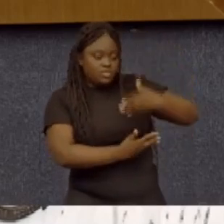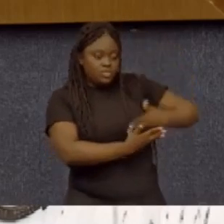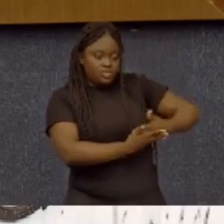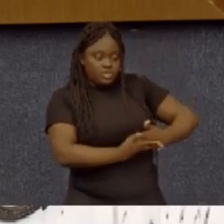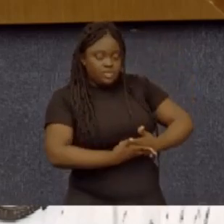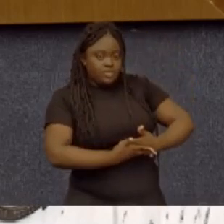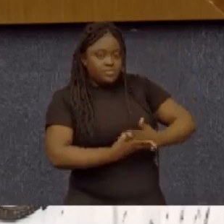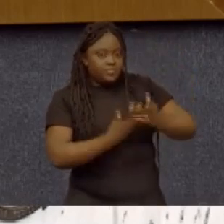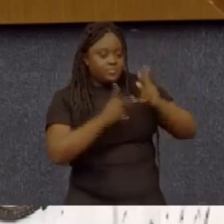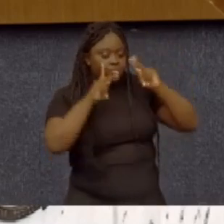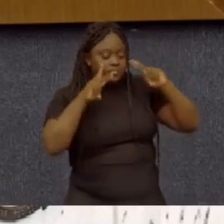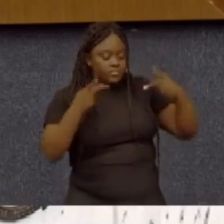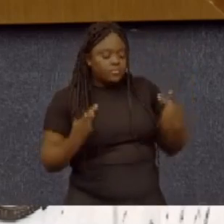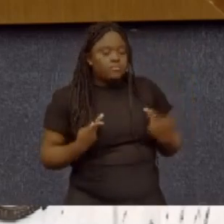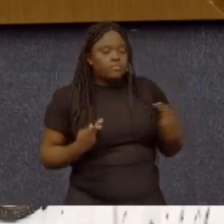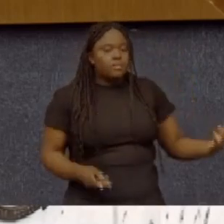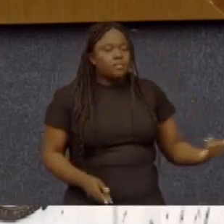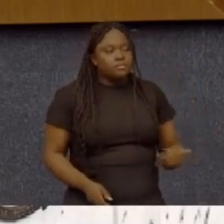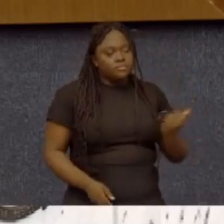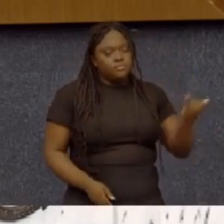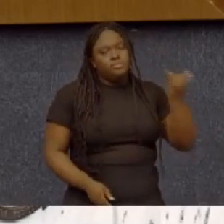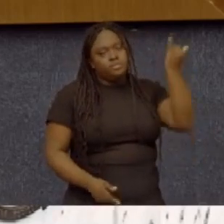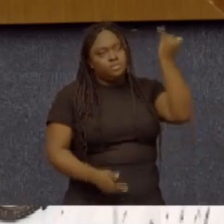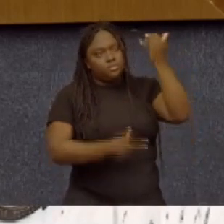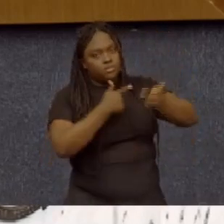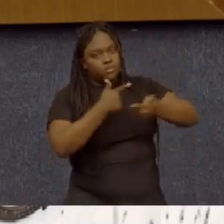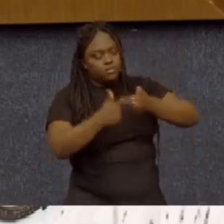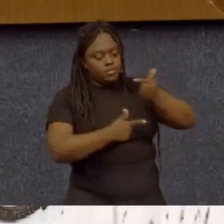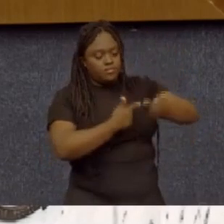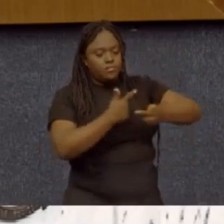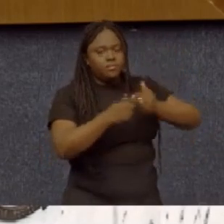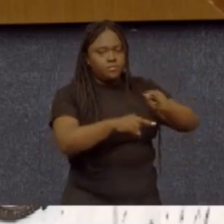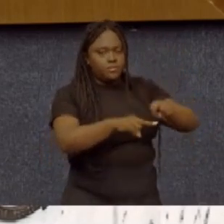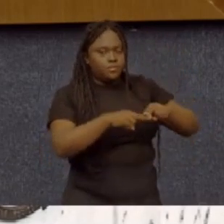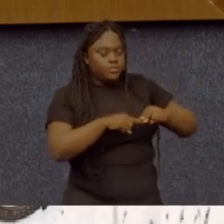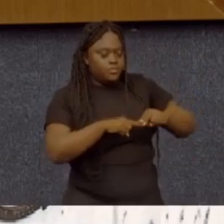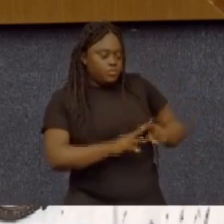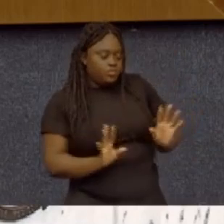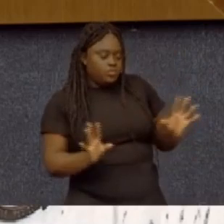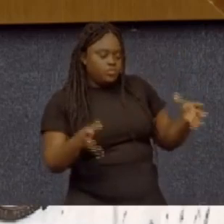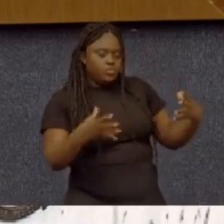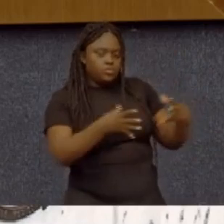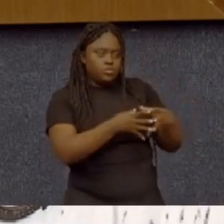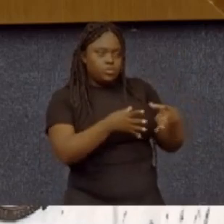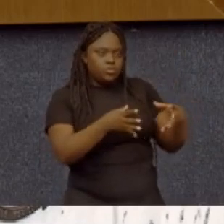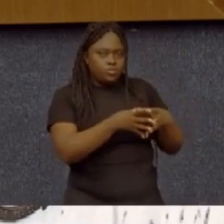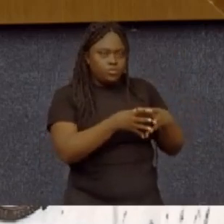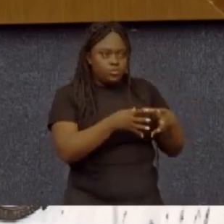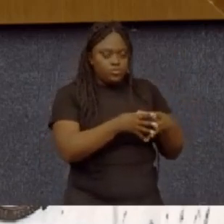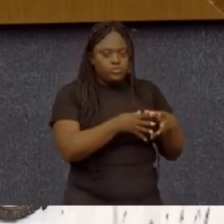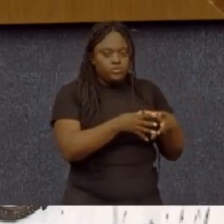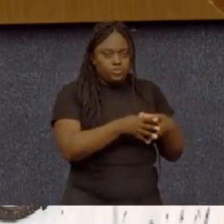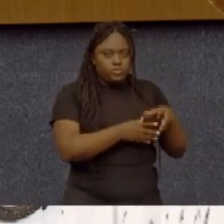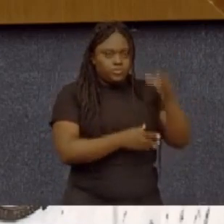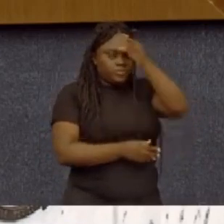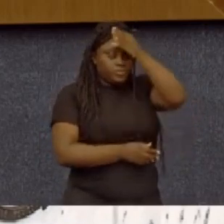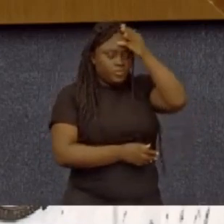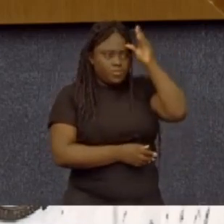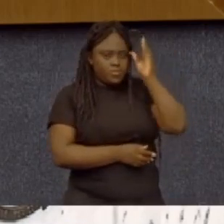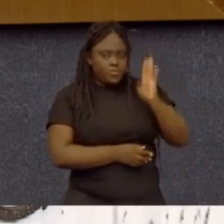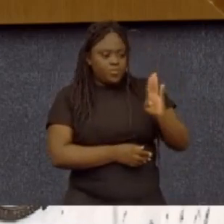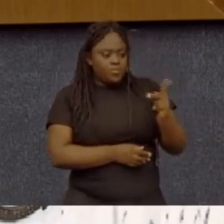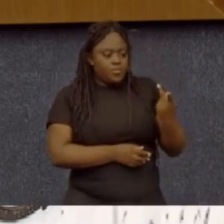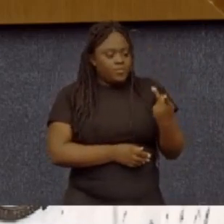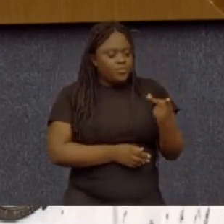em reconhecimento de sua relevante atuação em favor do interesse coletivo. Câmara Municipal de